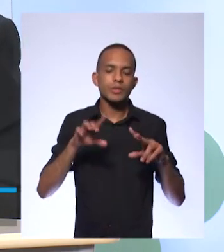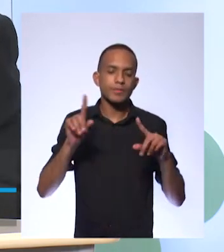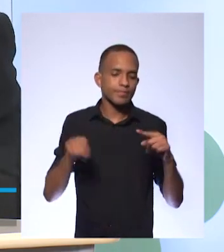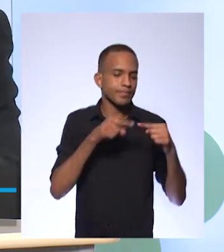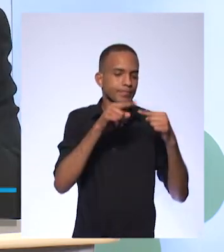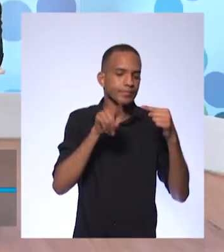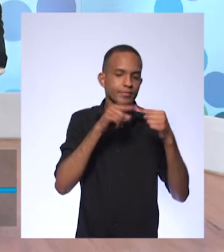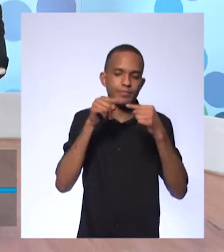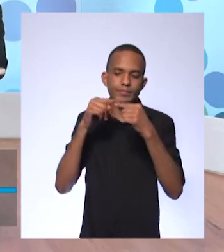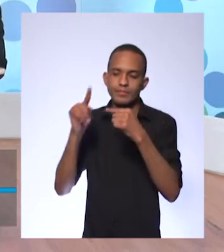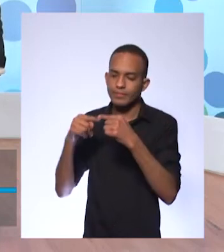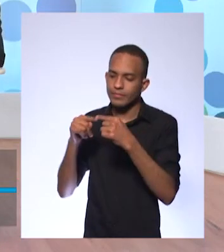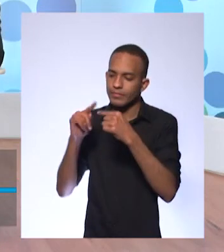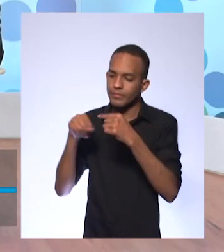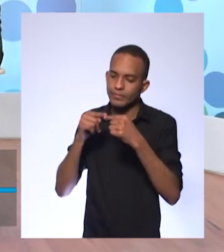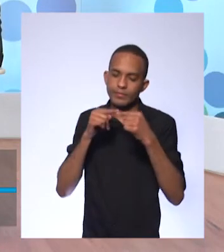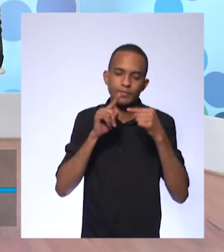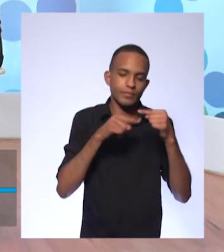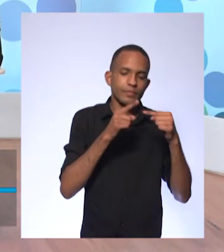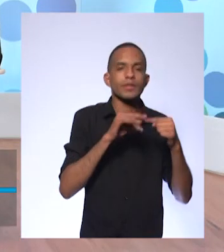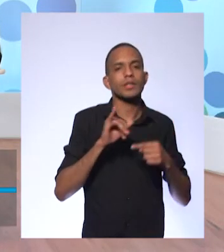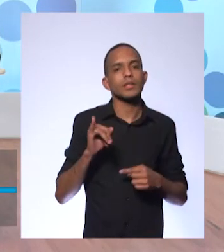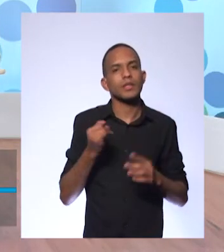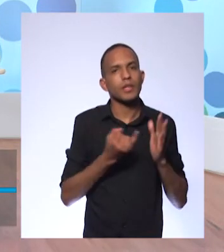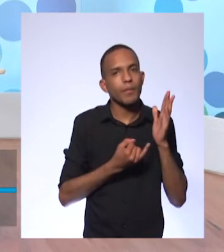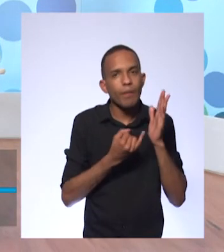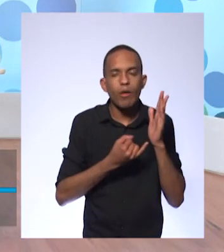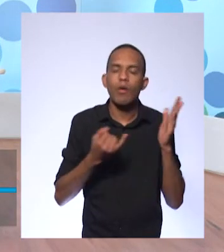vai ligando aí, questão de impostos,